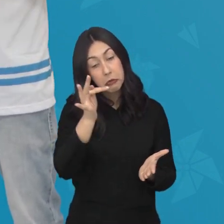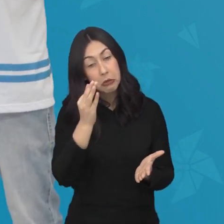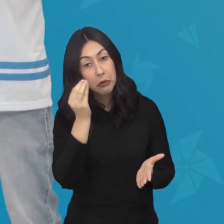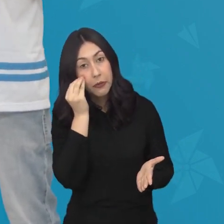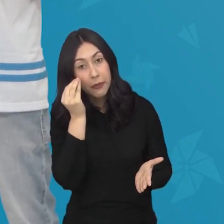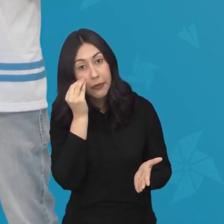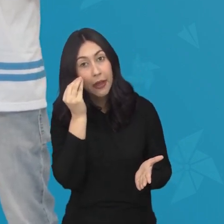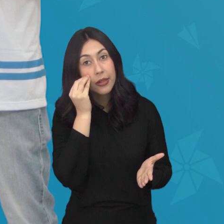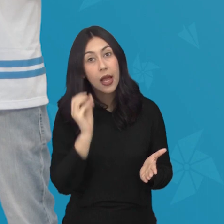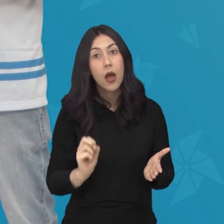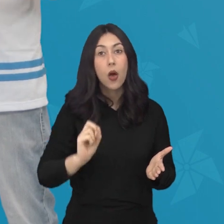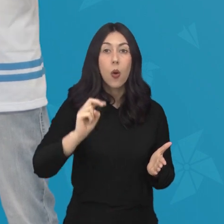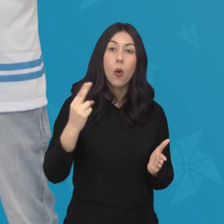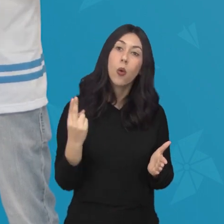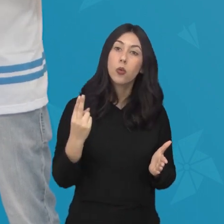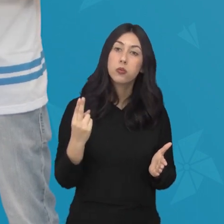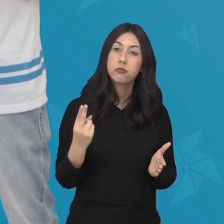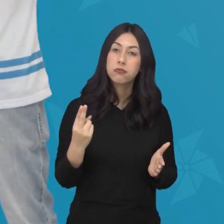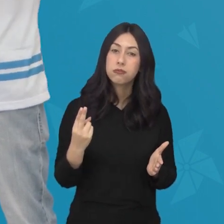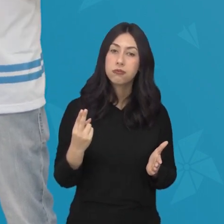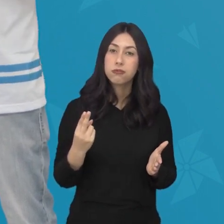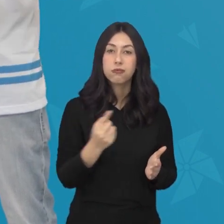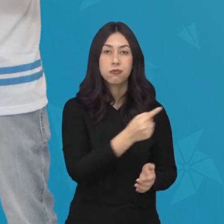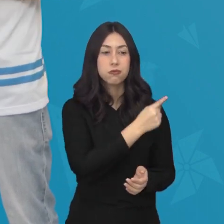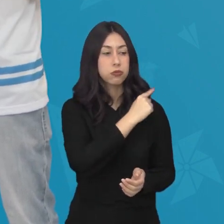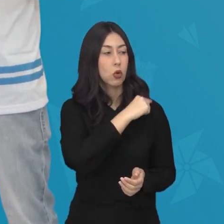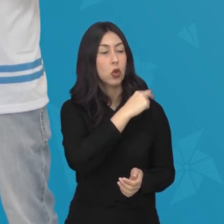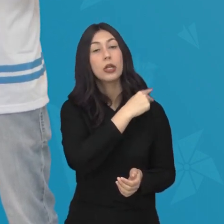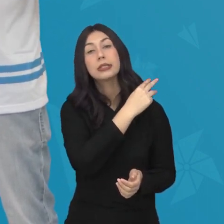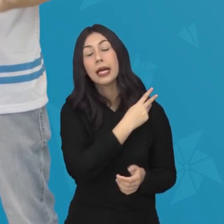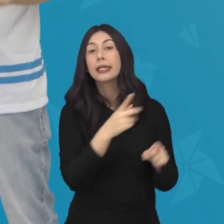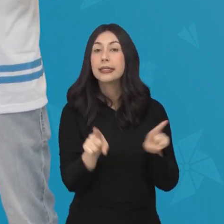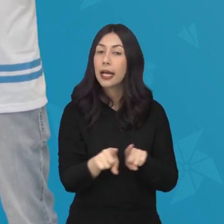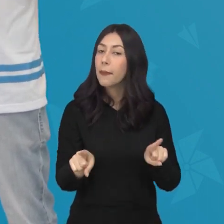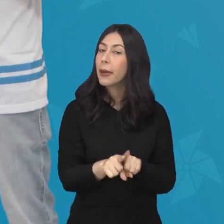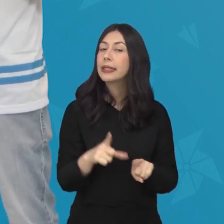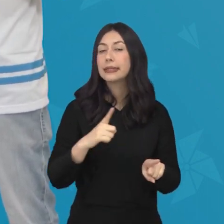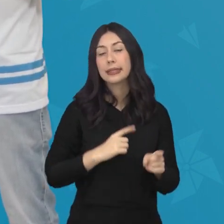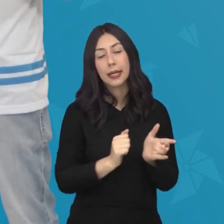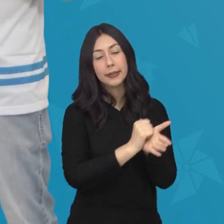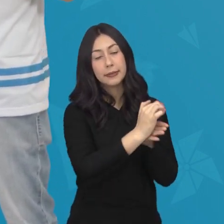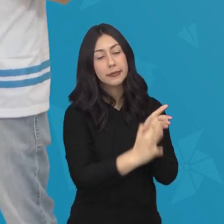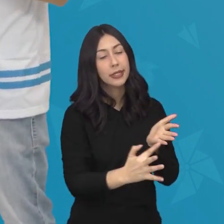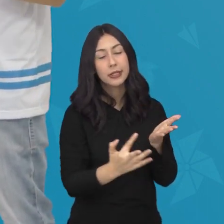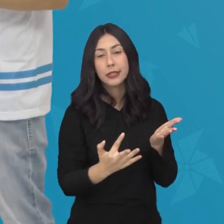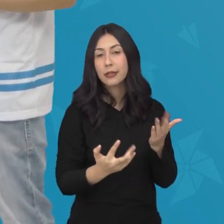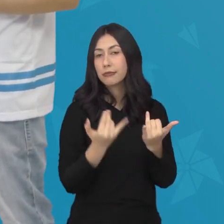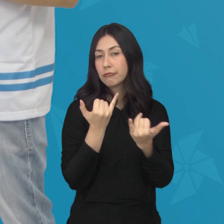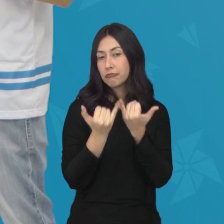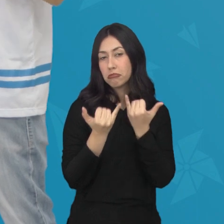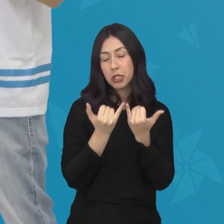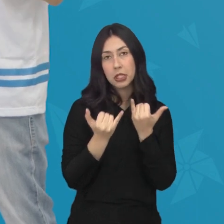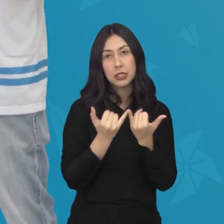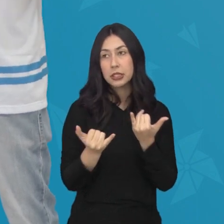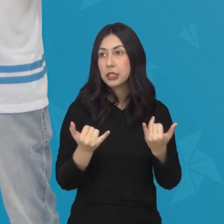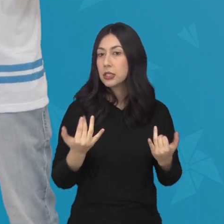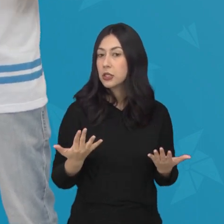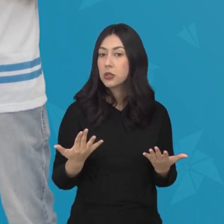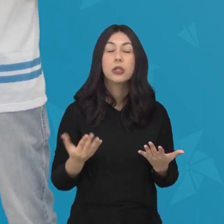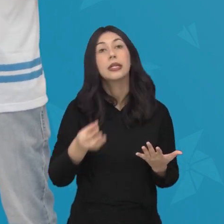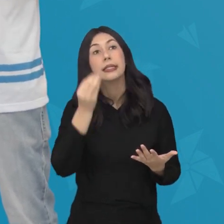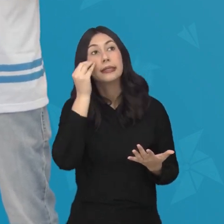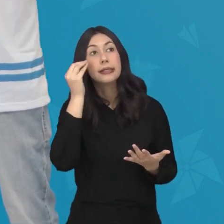vida, ou para quem ainda está no ensino médio também, costuma se cair muitos exercícios voltados para essa fase da nossa vida, né, de tentar entrar